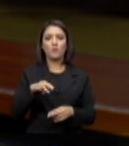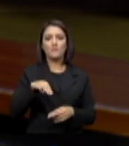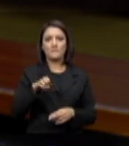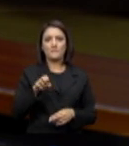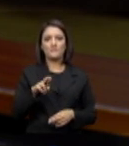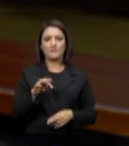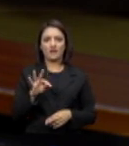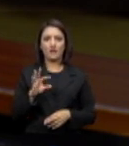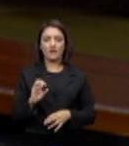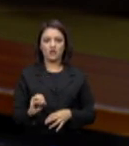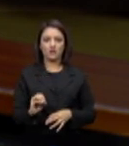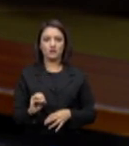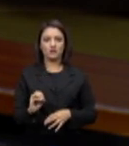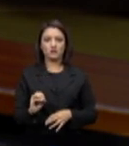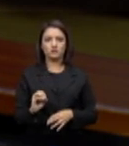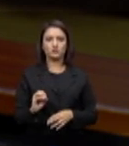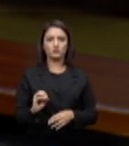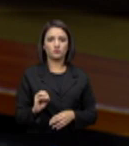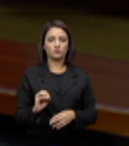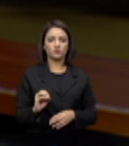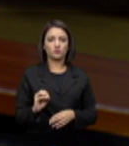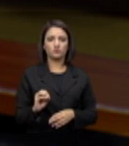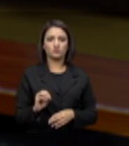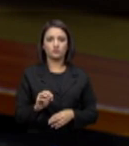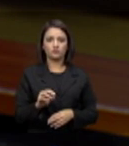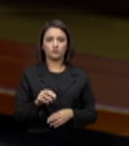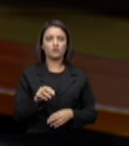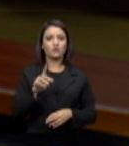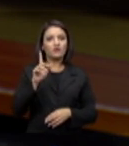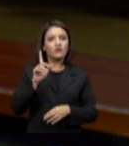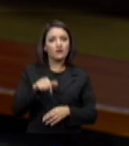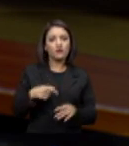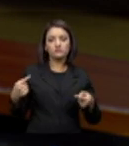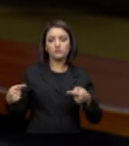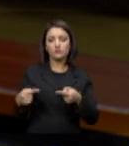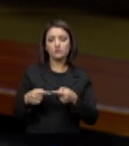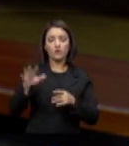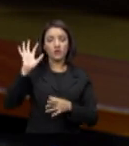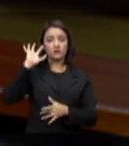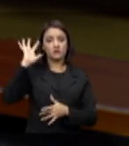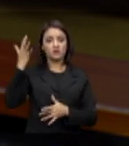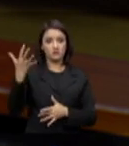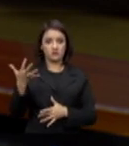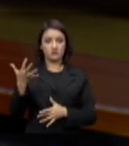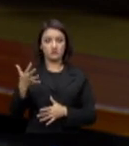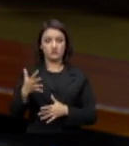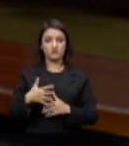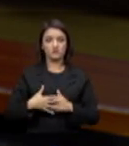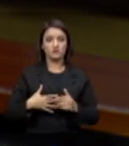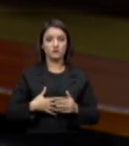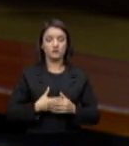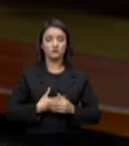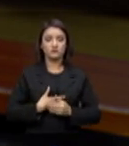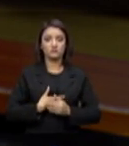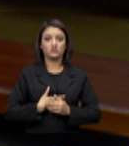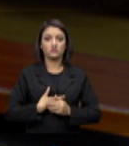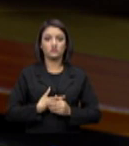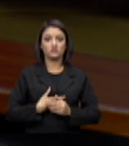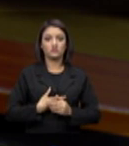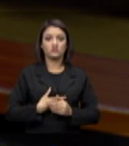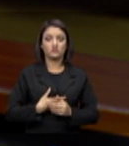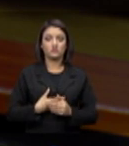mérito daquilo que advém da decisão que está sendo objeto de apreciação